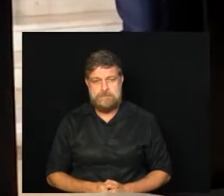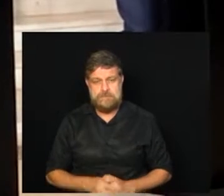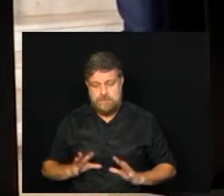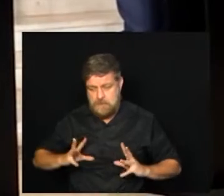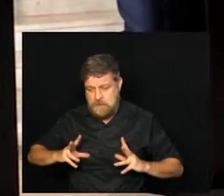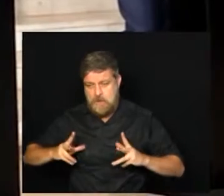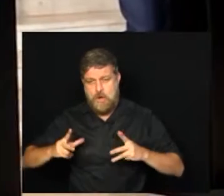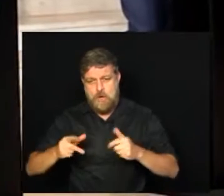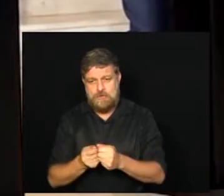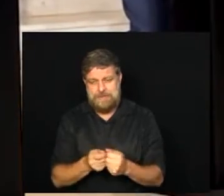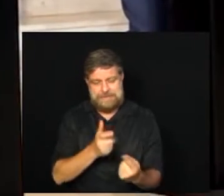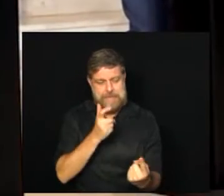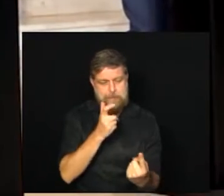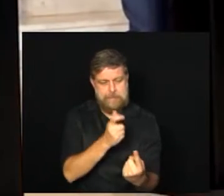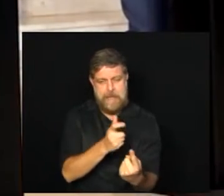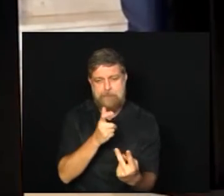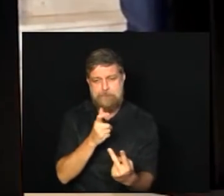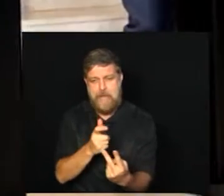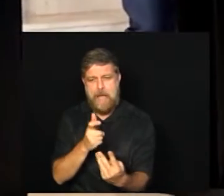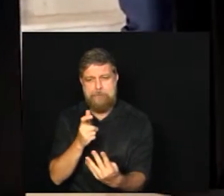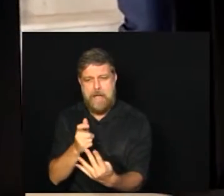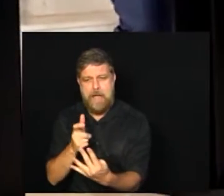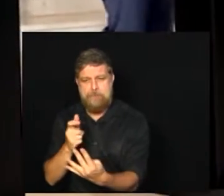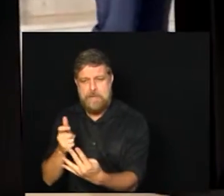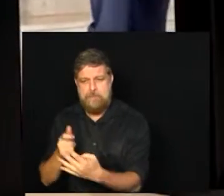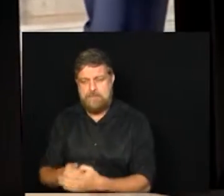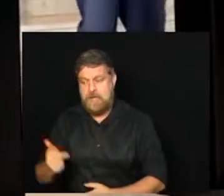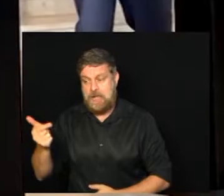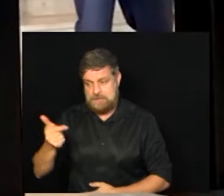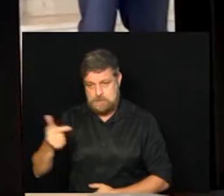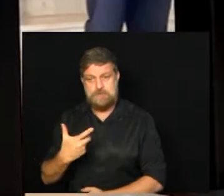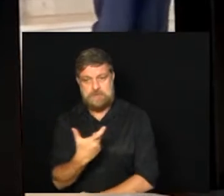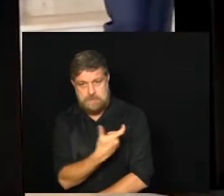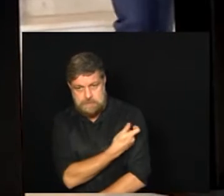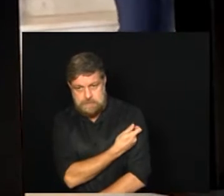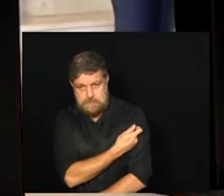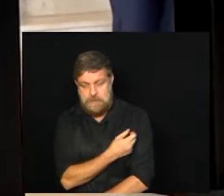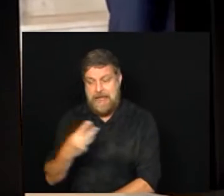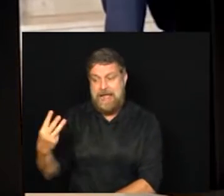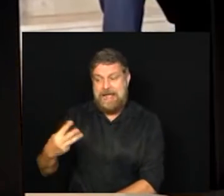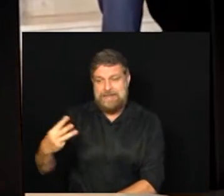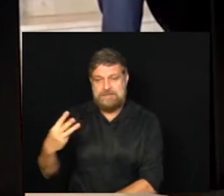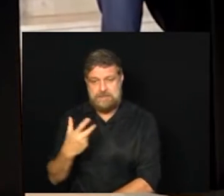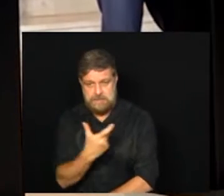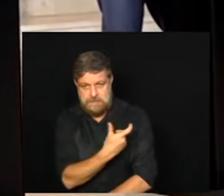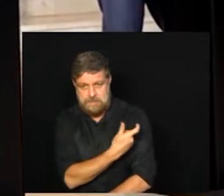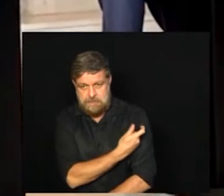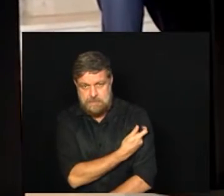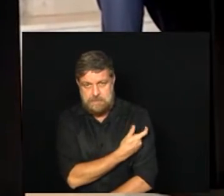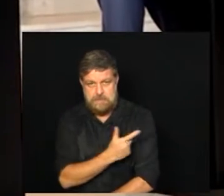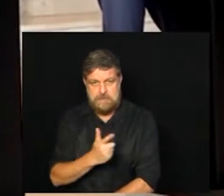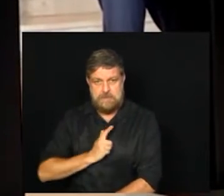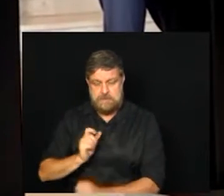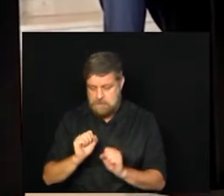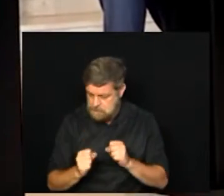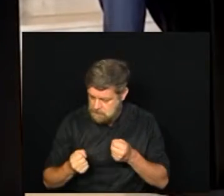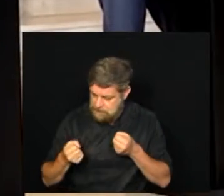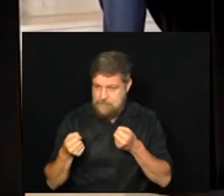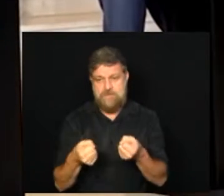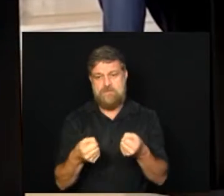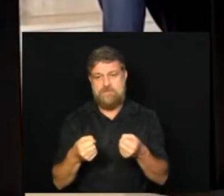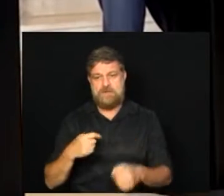Todas as vacinas dadas na segunda dose, na terceira dose, elas incrementam, elas